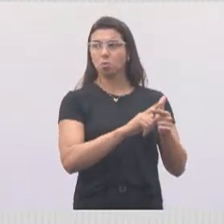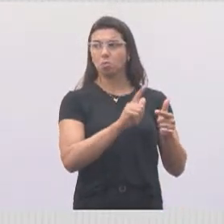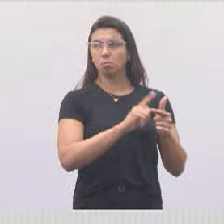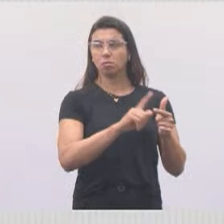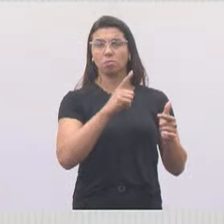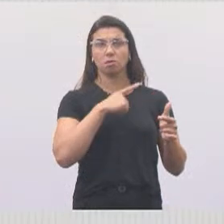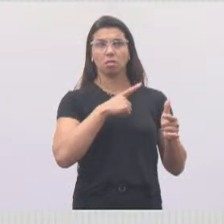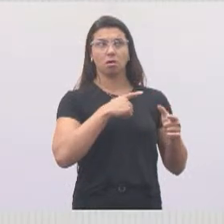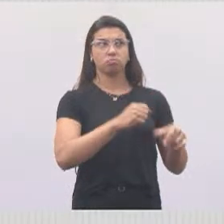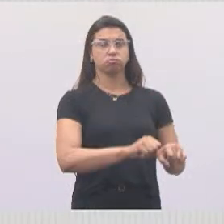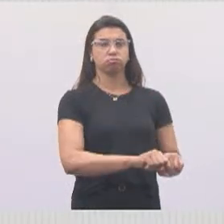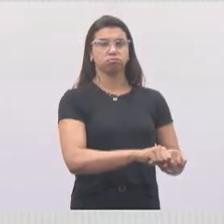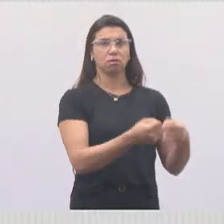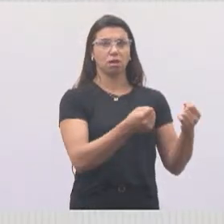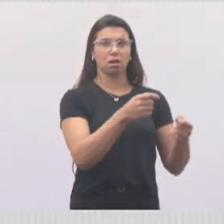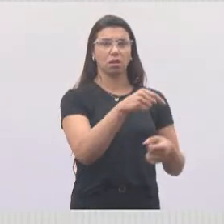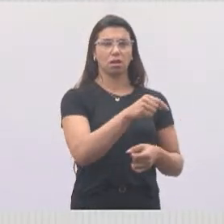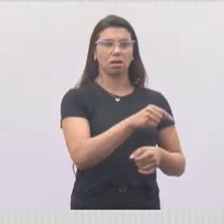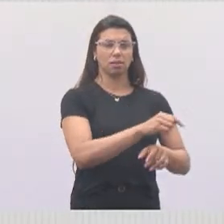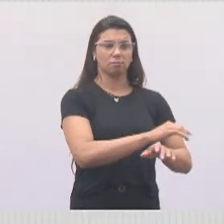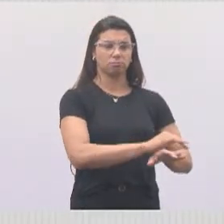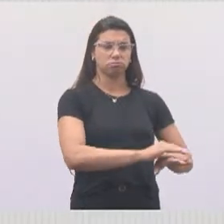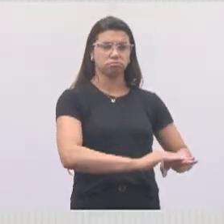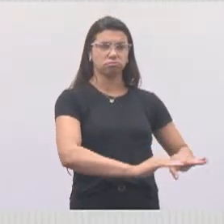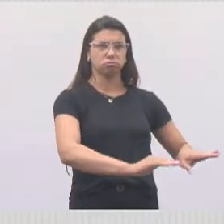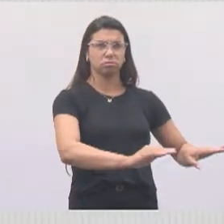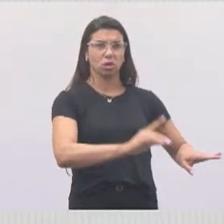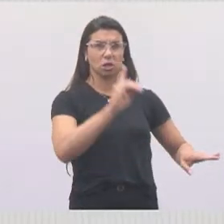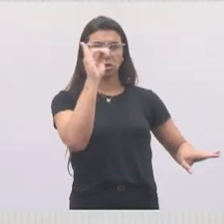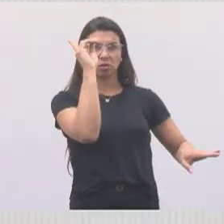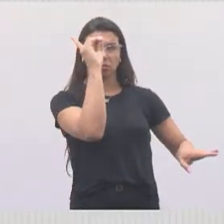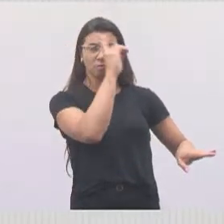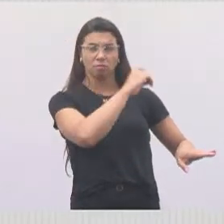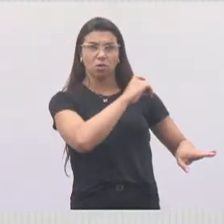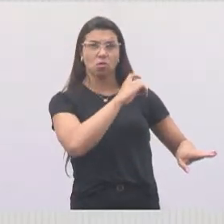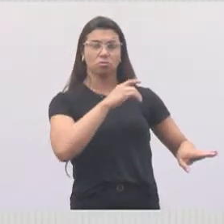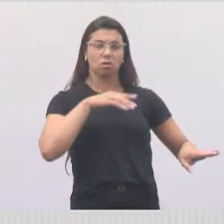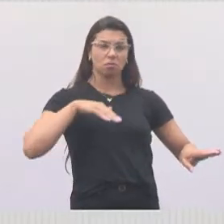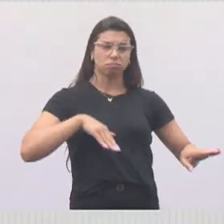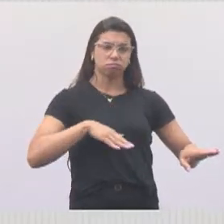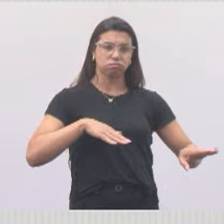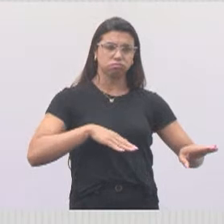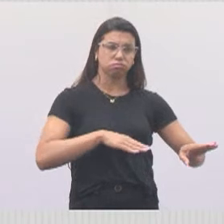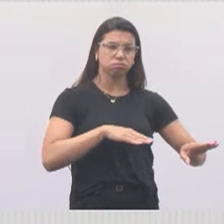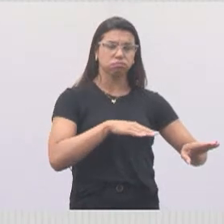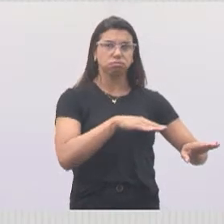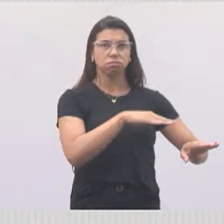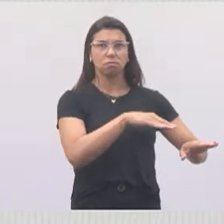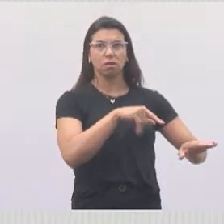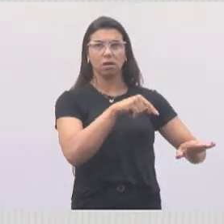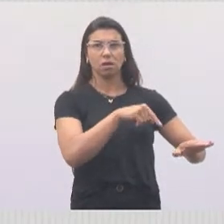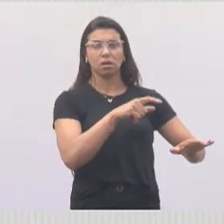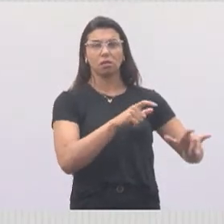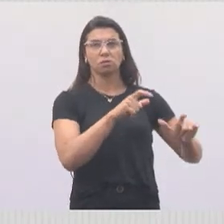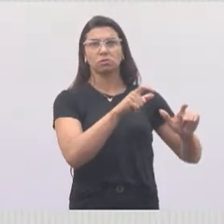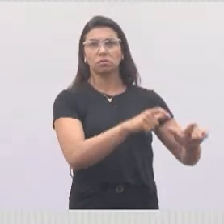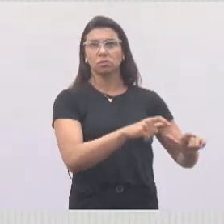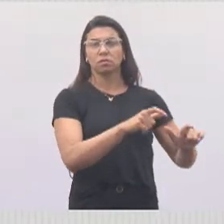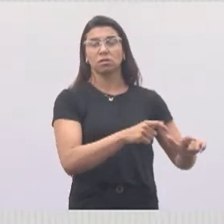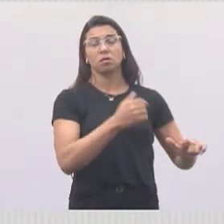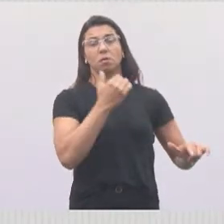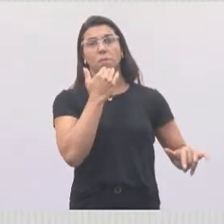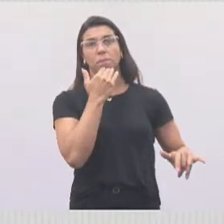está quebrada, dificultando a entrada dos carros. Então, nós estamos